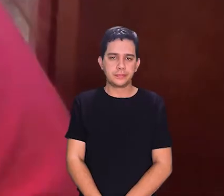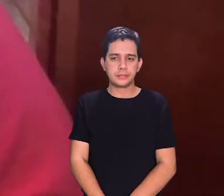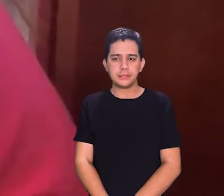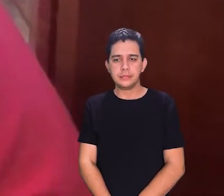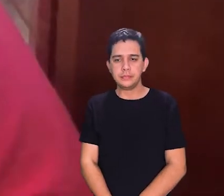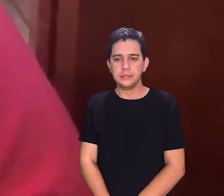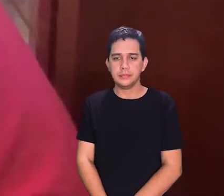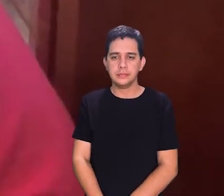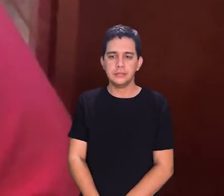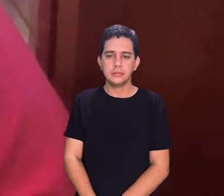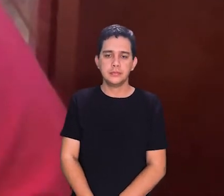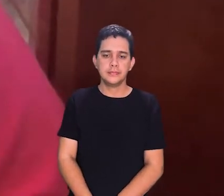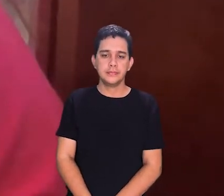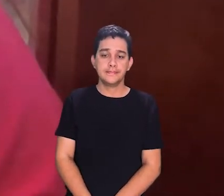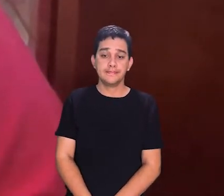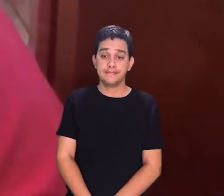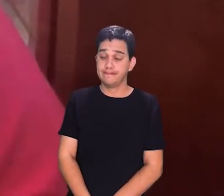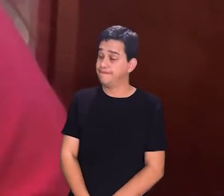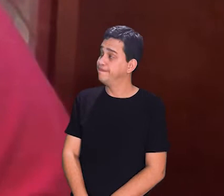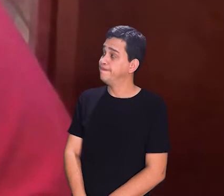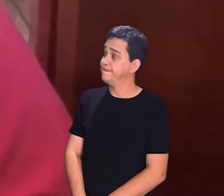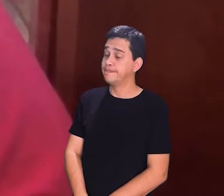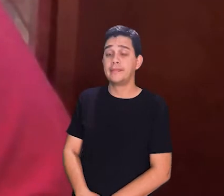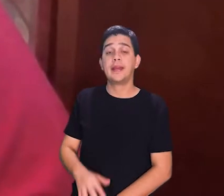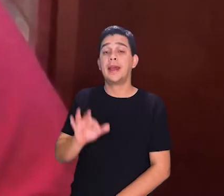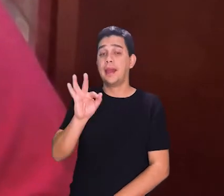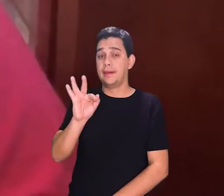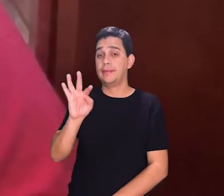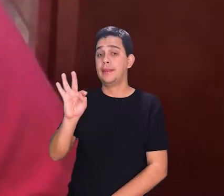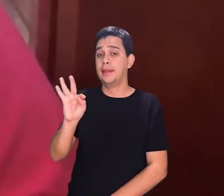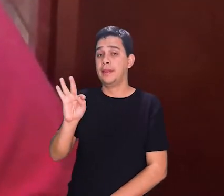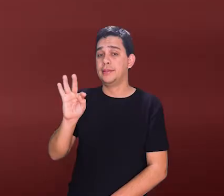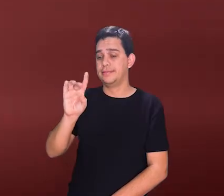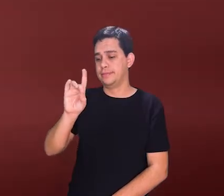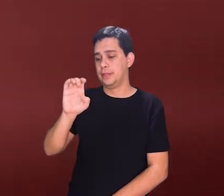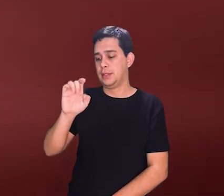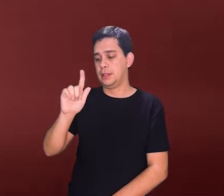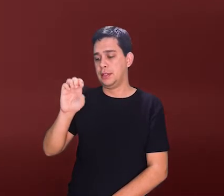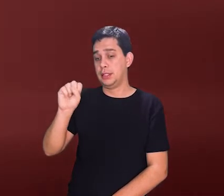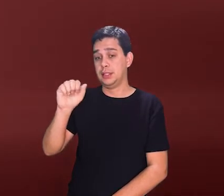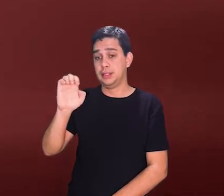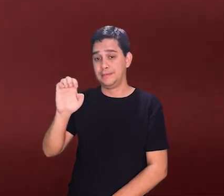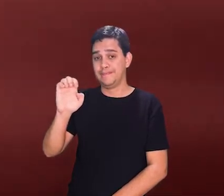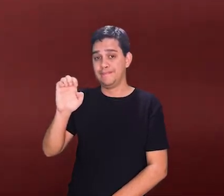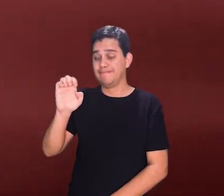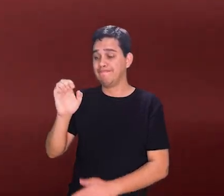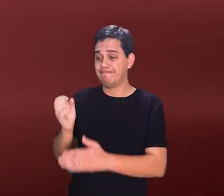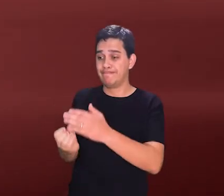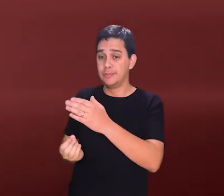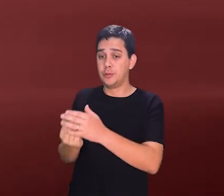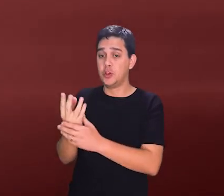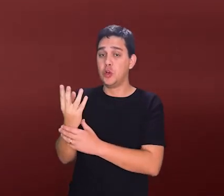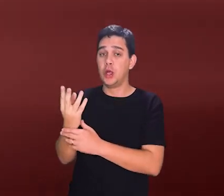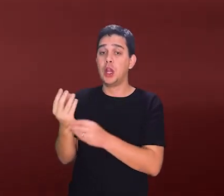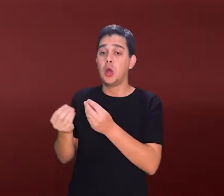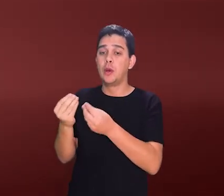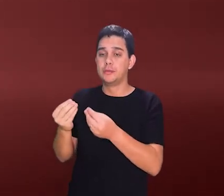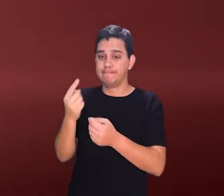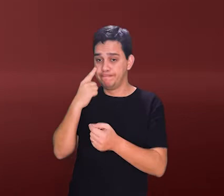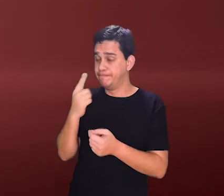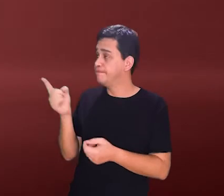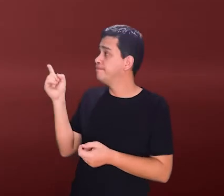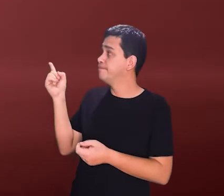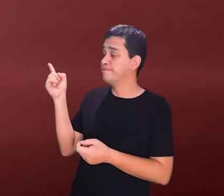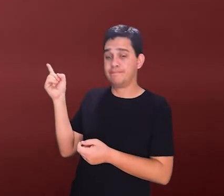A Força Tarefa DEGASE, ela foi criada por uma resolução do Procurador-Geral de Justiça, é a resolução 2425,